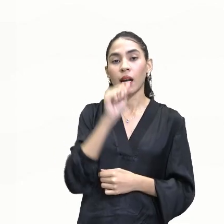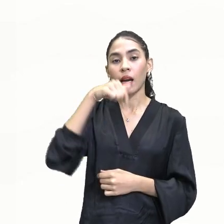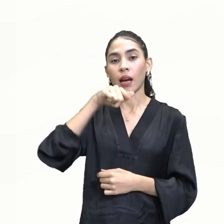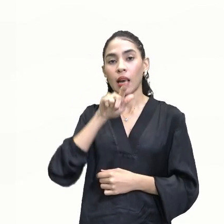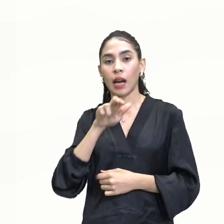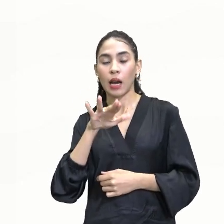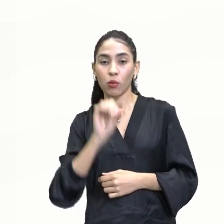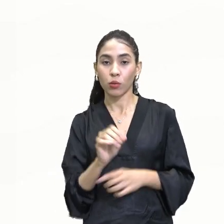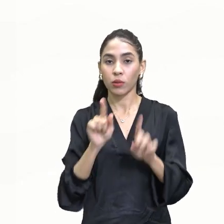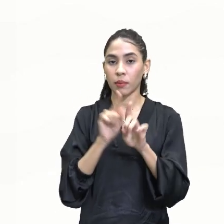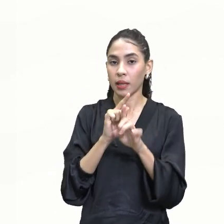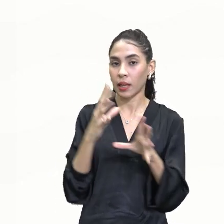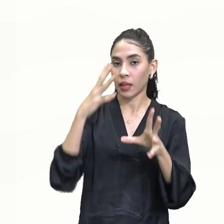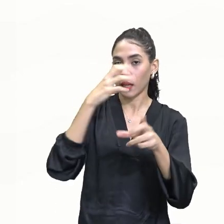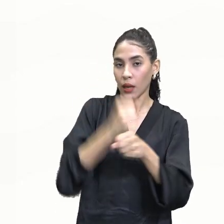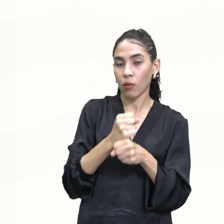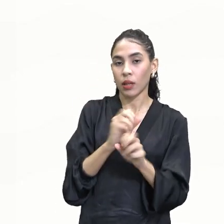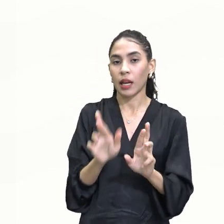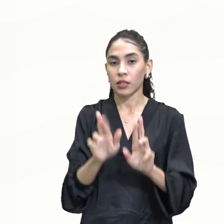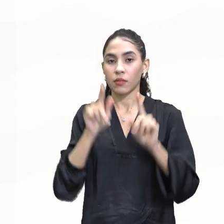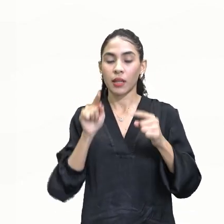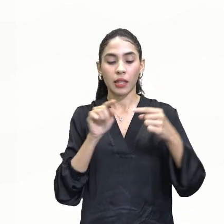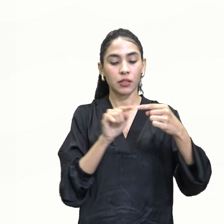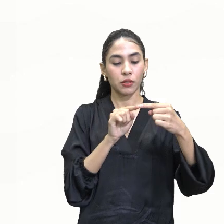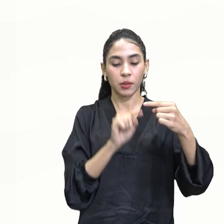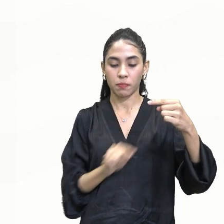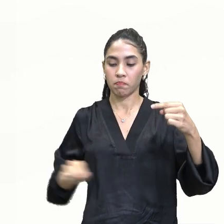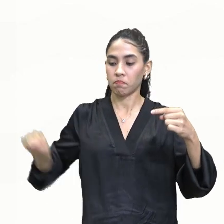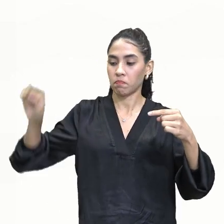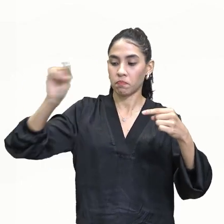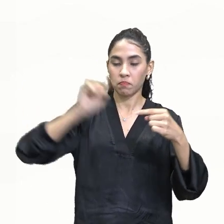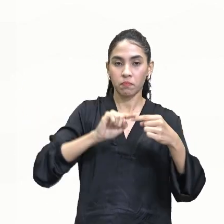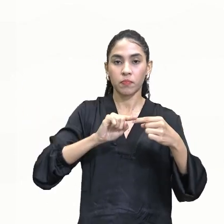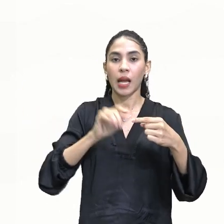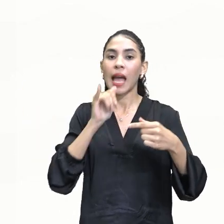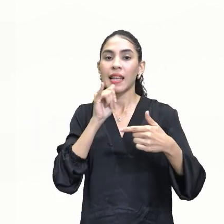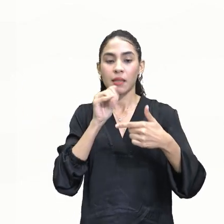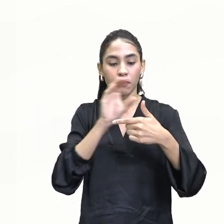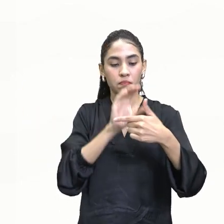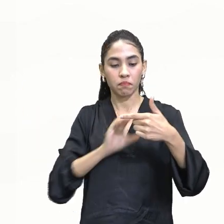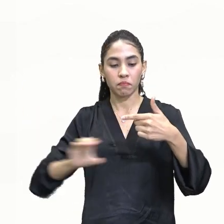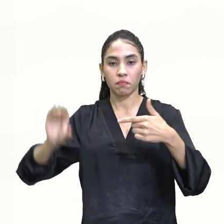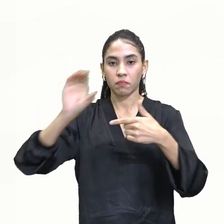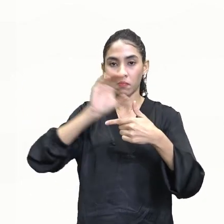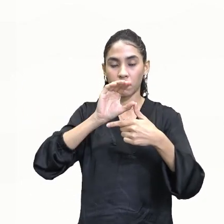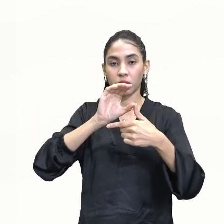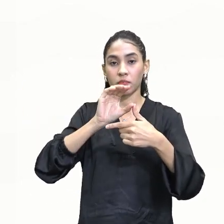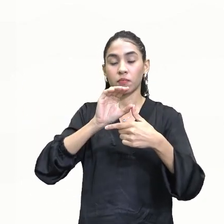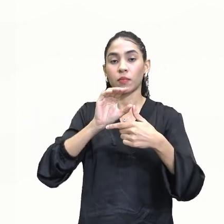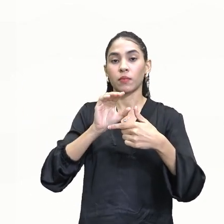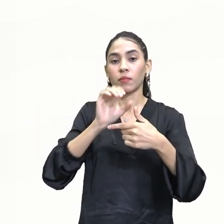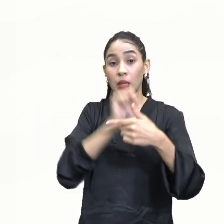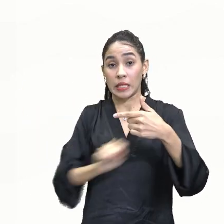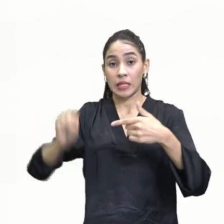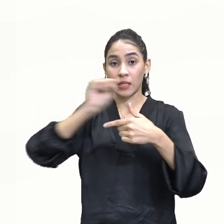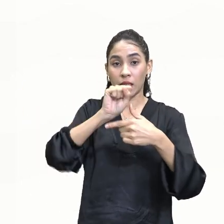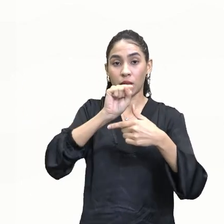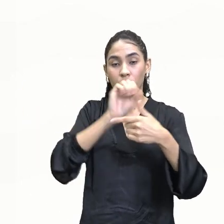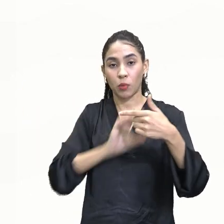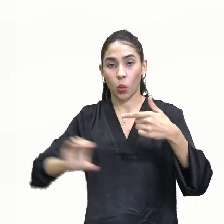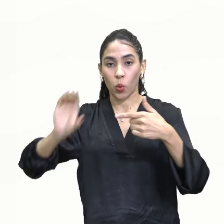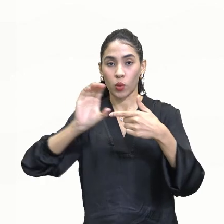entre diferentes partes do círculo, como as funções seno, cosseno e tangente. E eu ainda adiciono aí mais